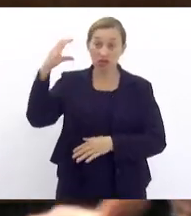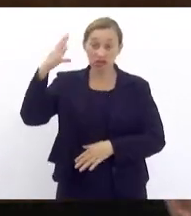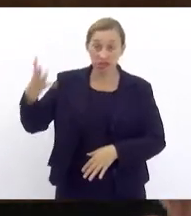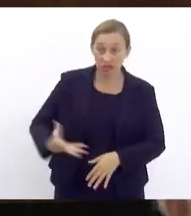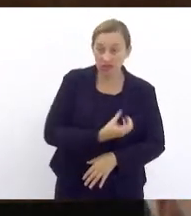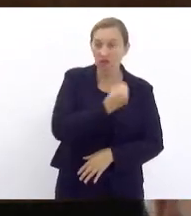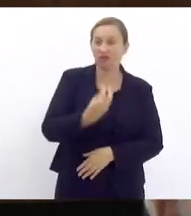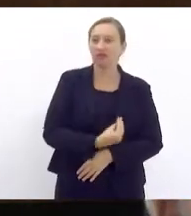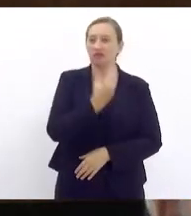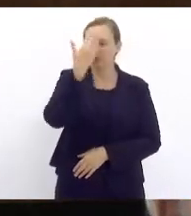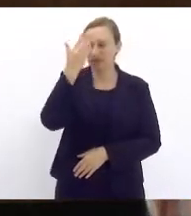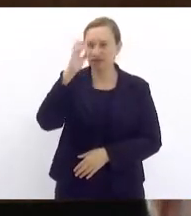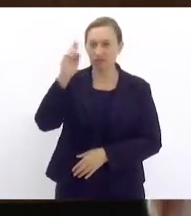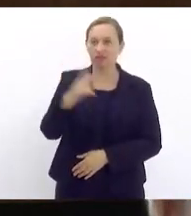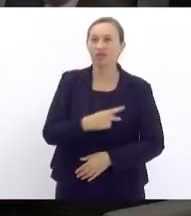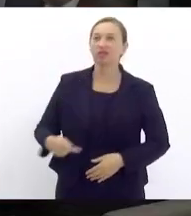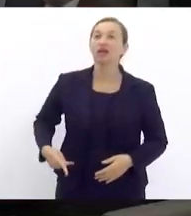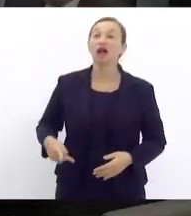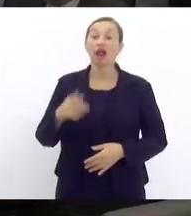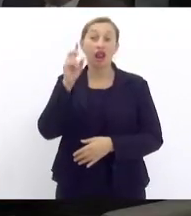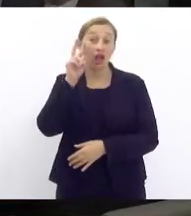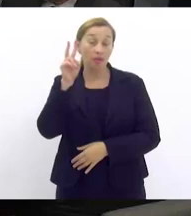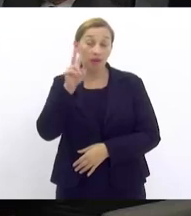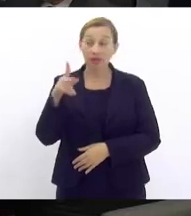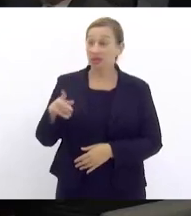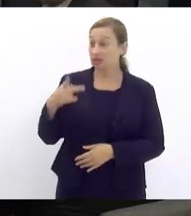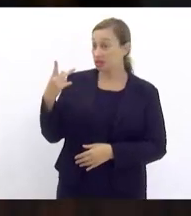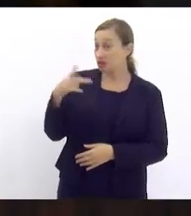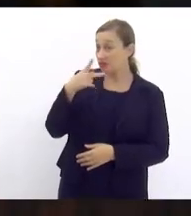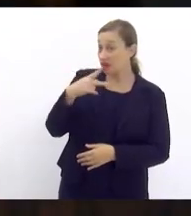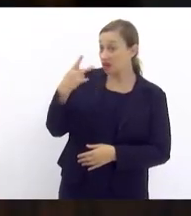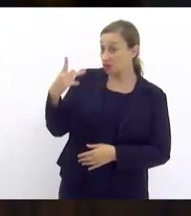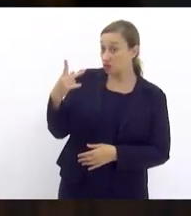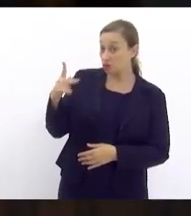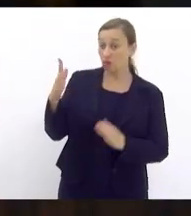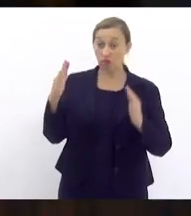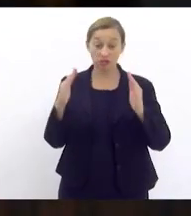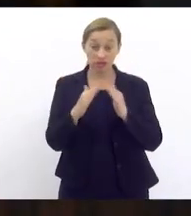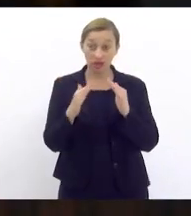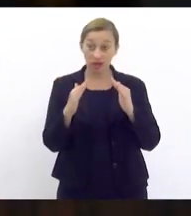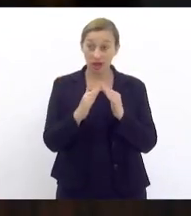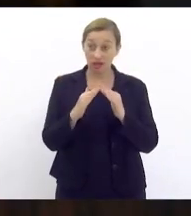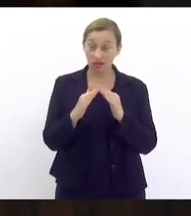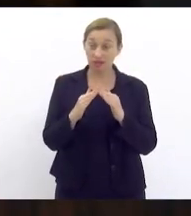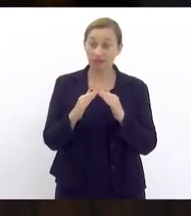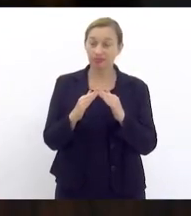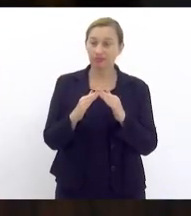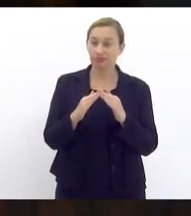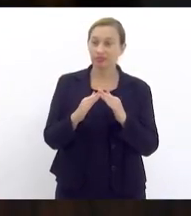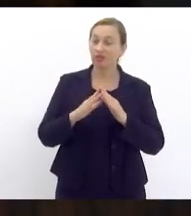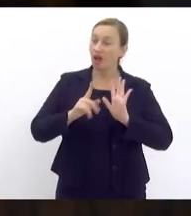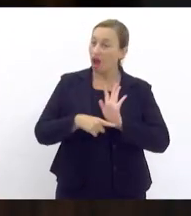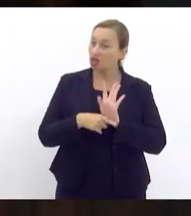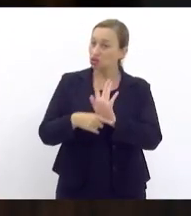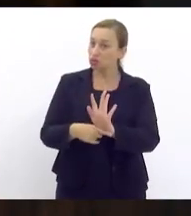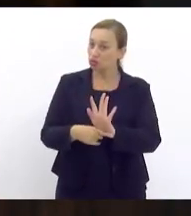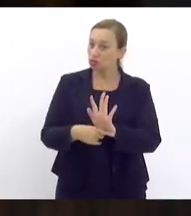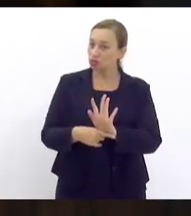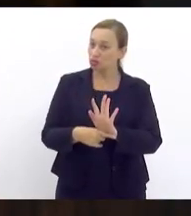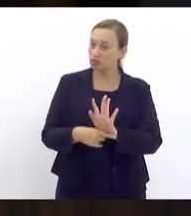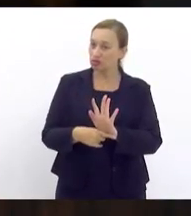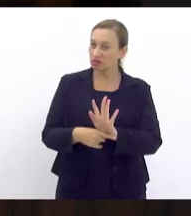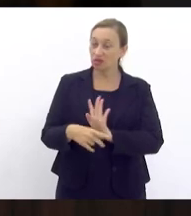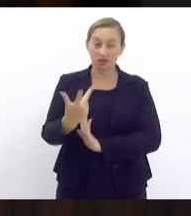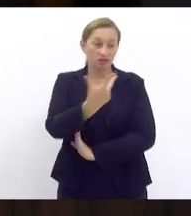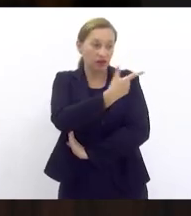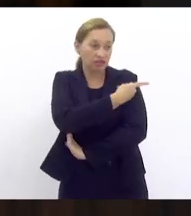vidas Obrigada Presidente lembrando aproveitando a fala de vossa excelência com essa casa está dando a sua grande contribuição imunizando